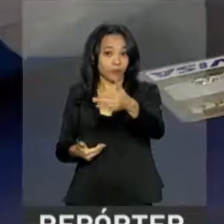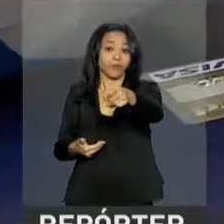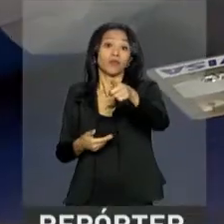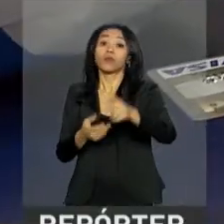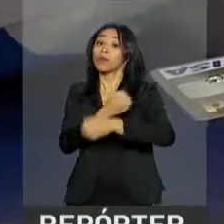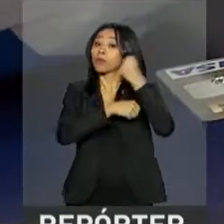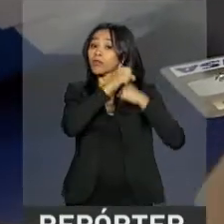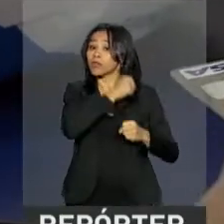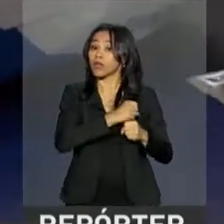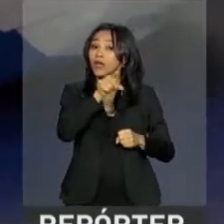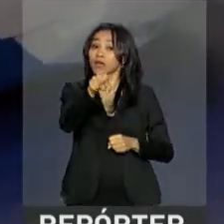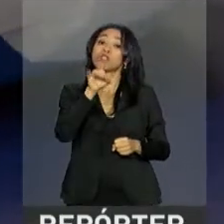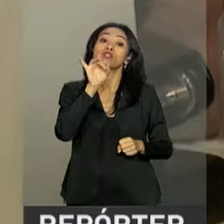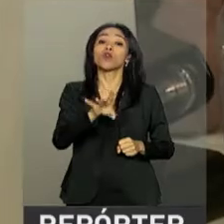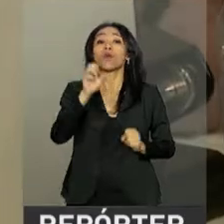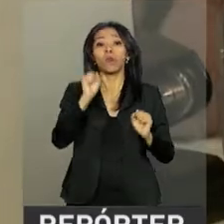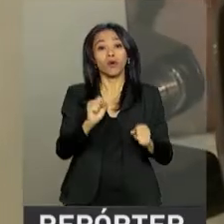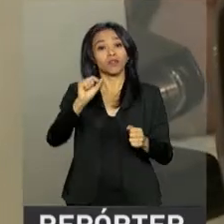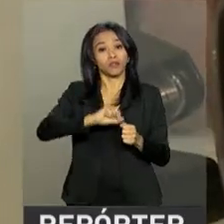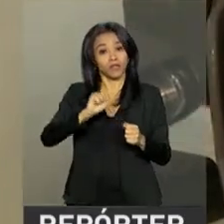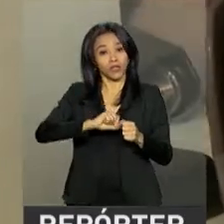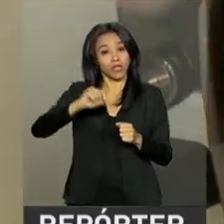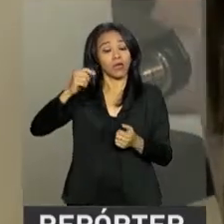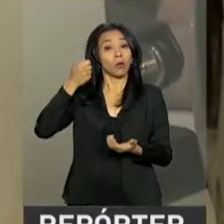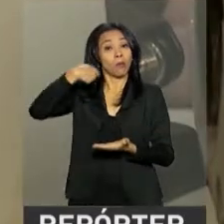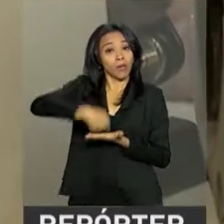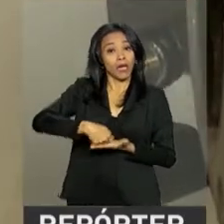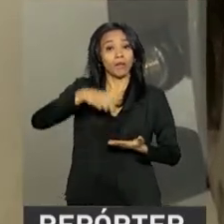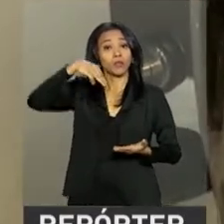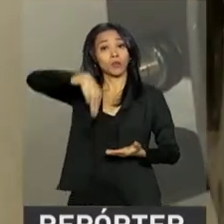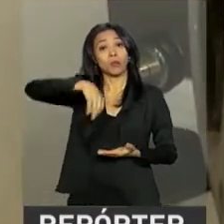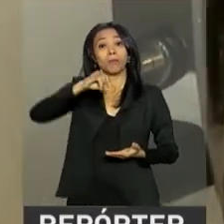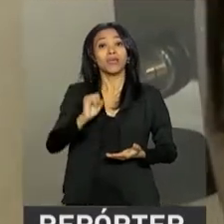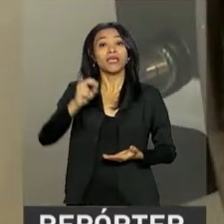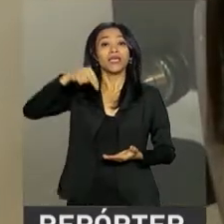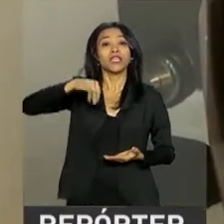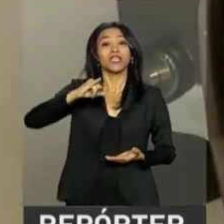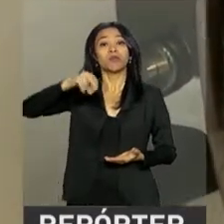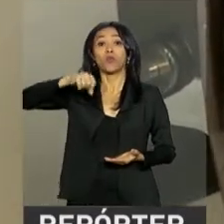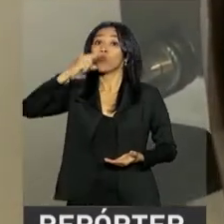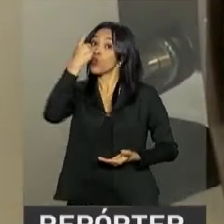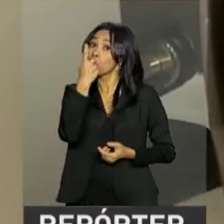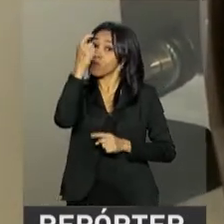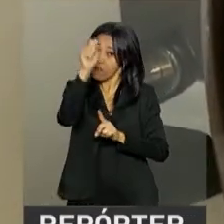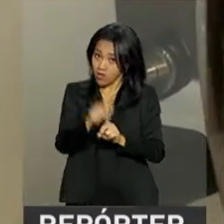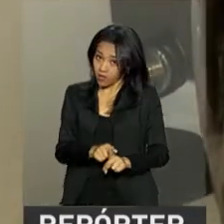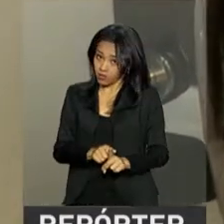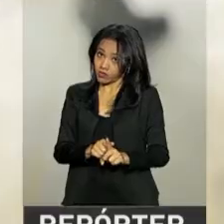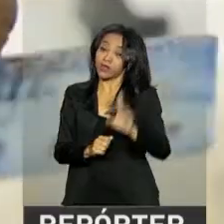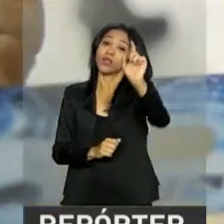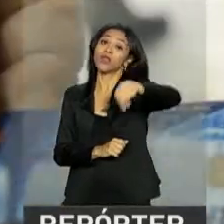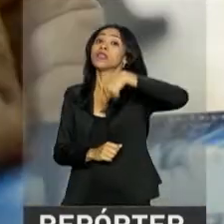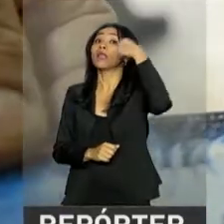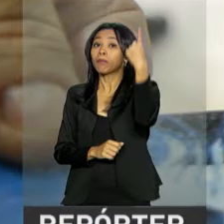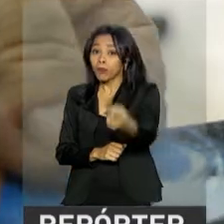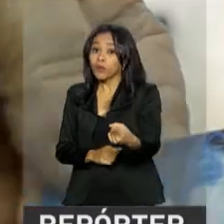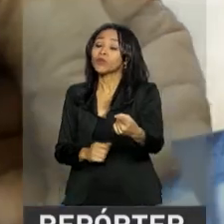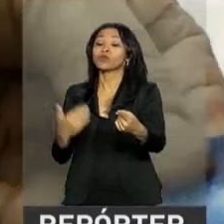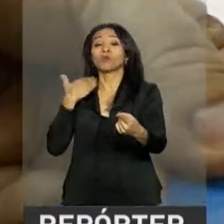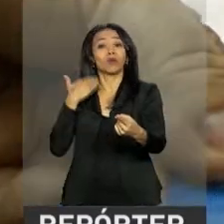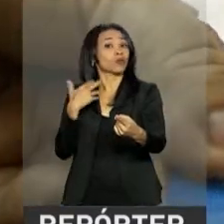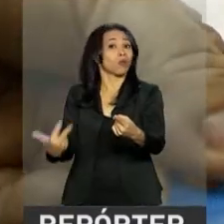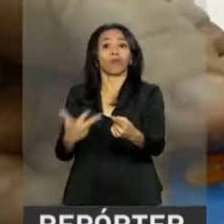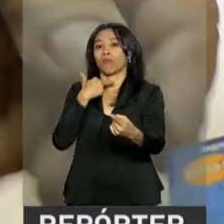só pode fazer o pagamento mínimo do cartão de crédito por um mês na fatura seguinte o banco não pode mais rolar a dívida